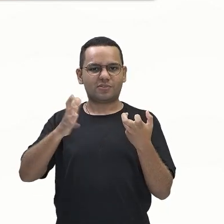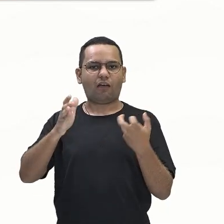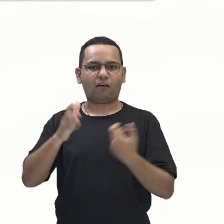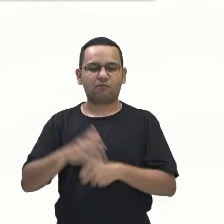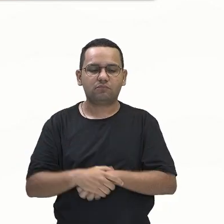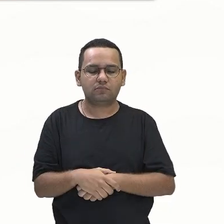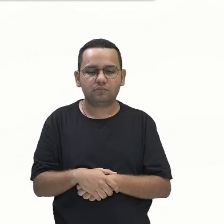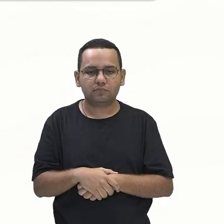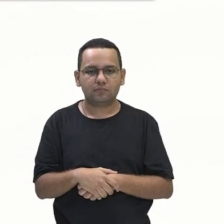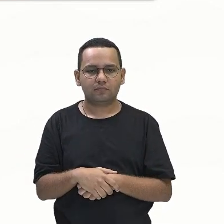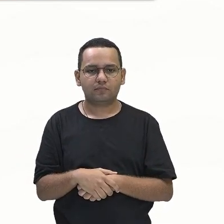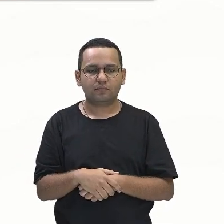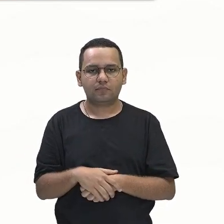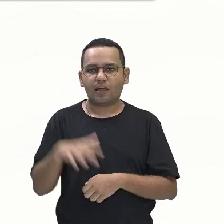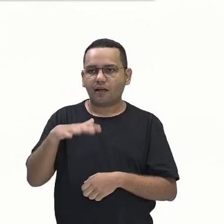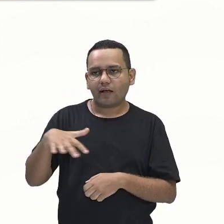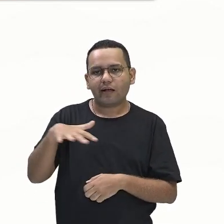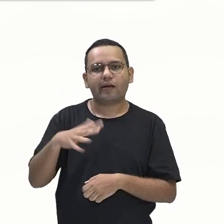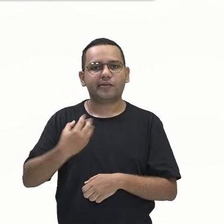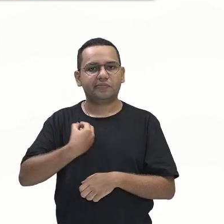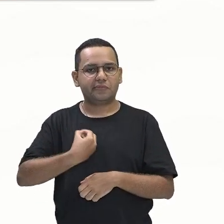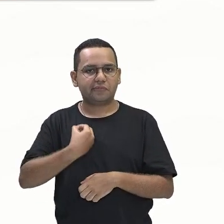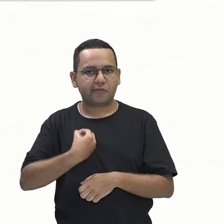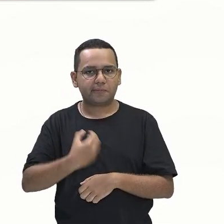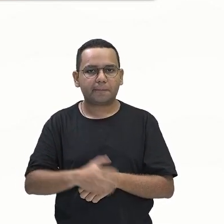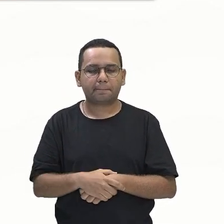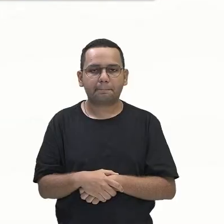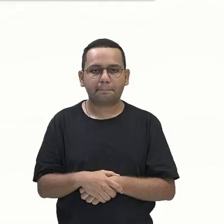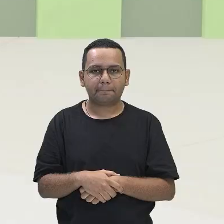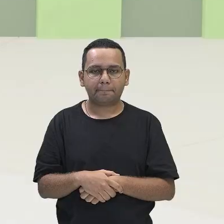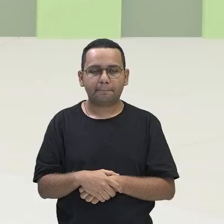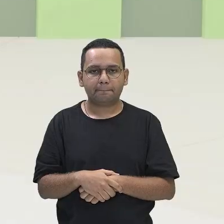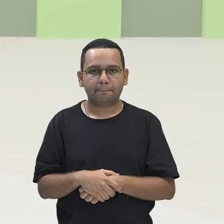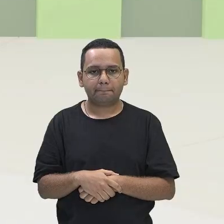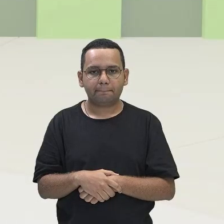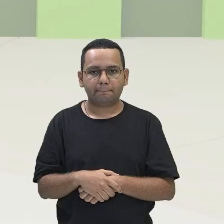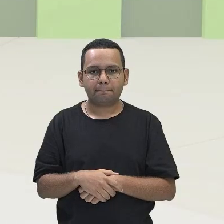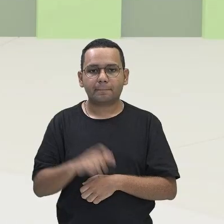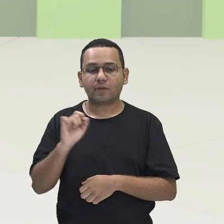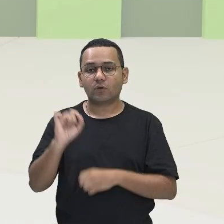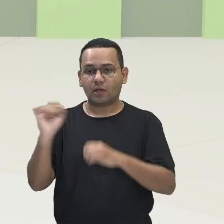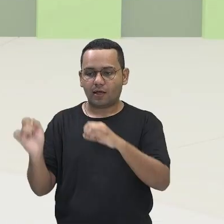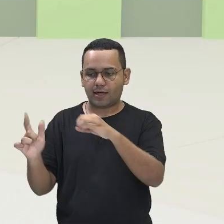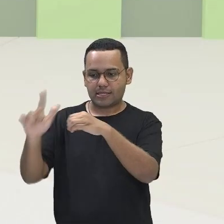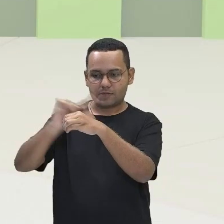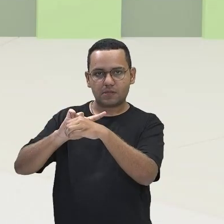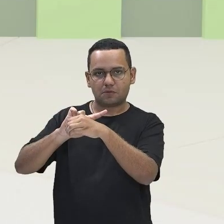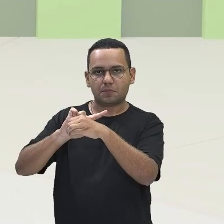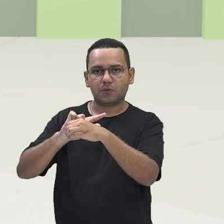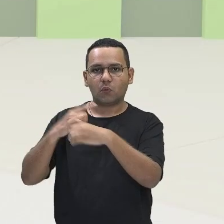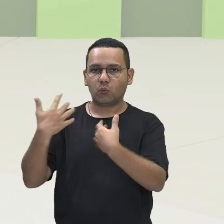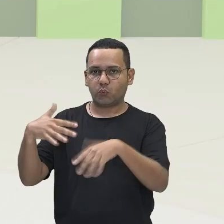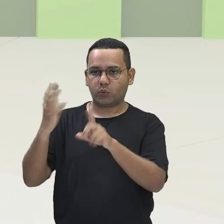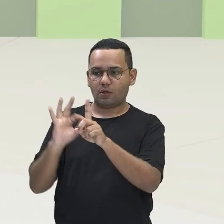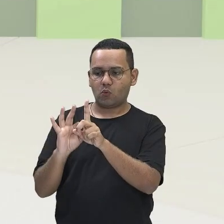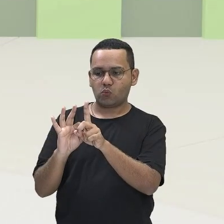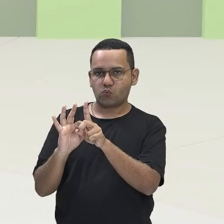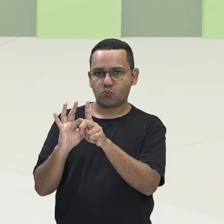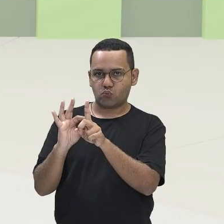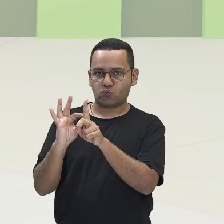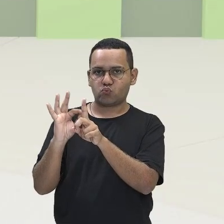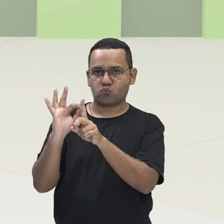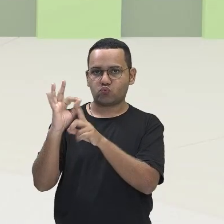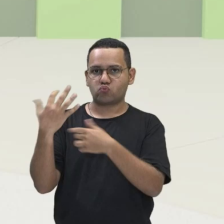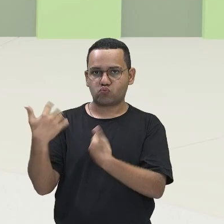no ambiente que nós vivemos, no mundo em que vivemos, né, que é o aquecimento global. Então, nós temos